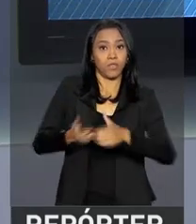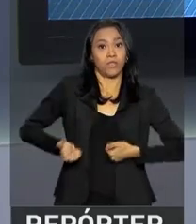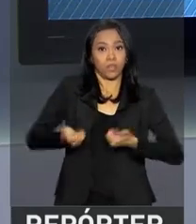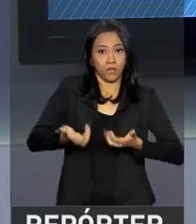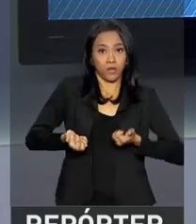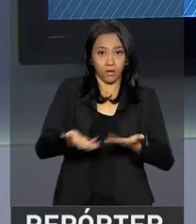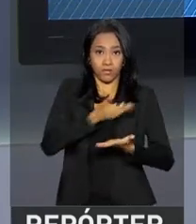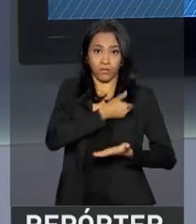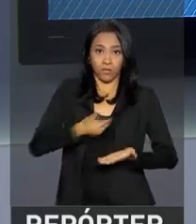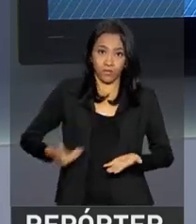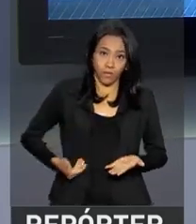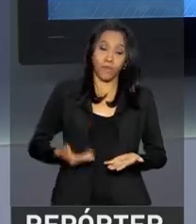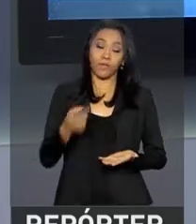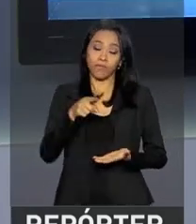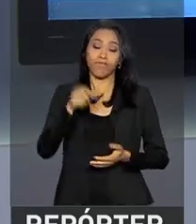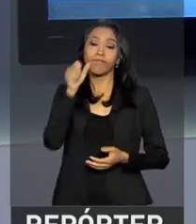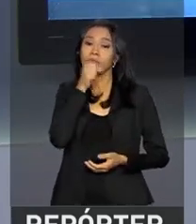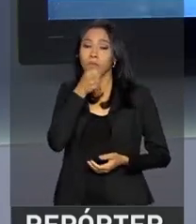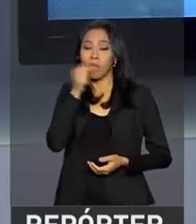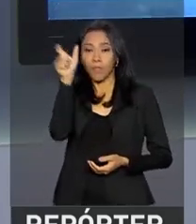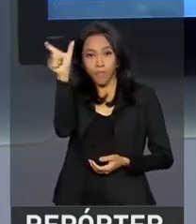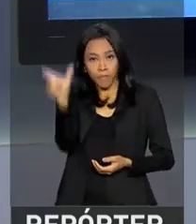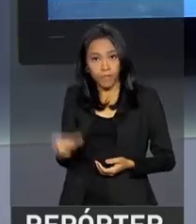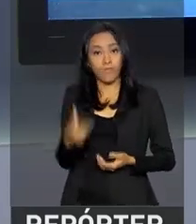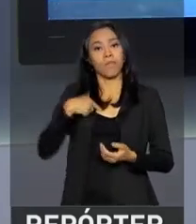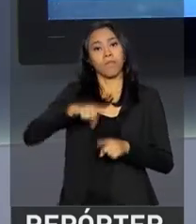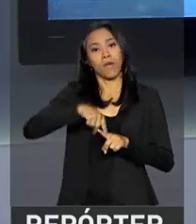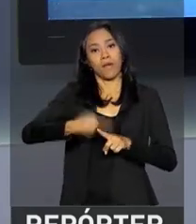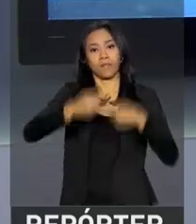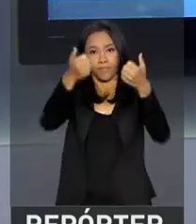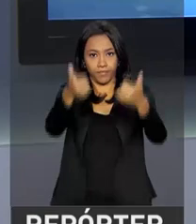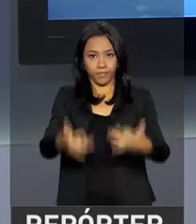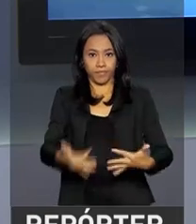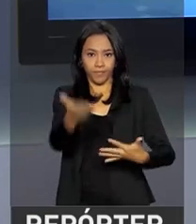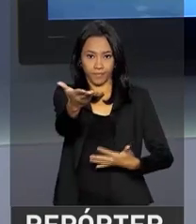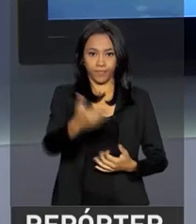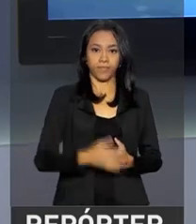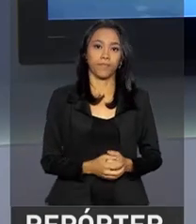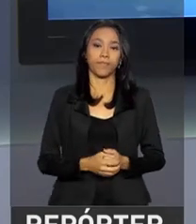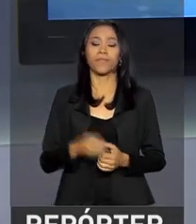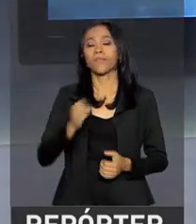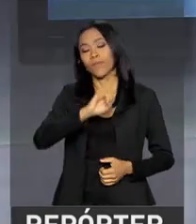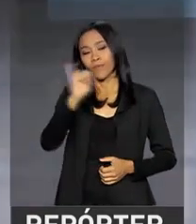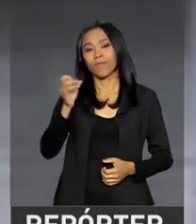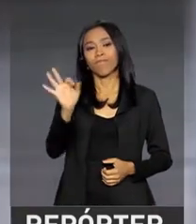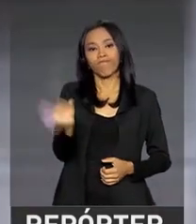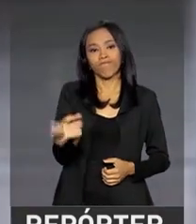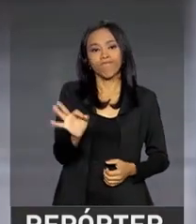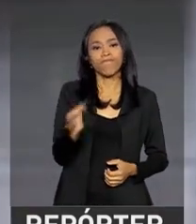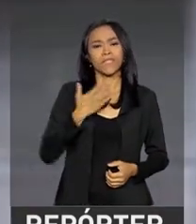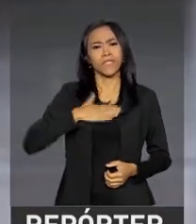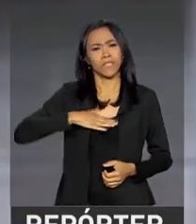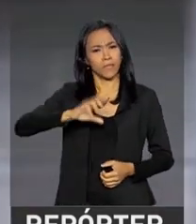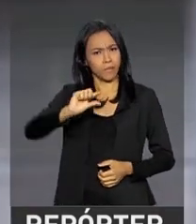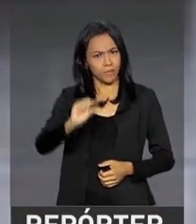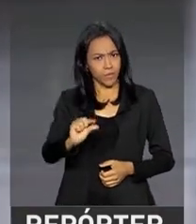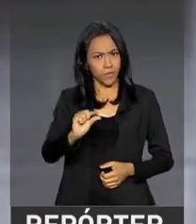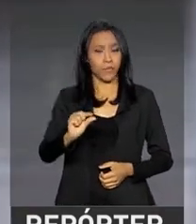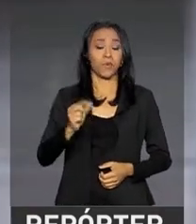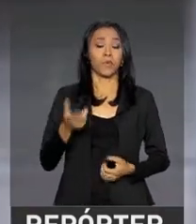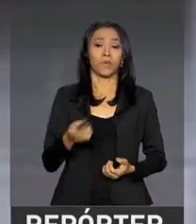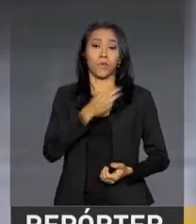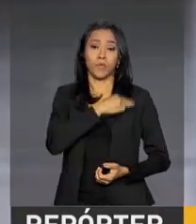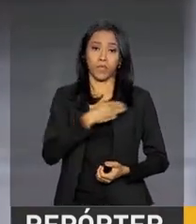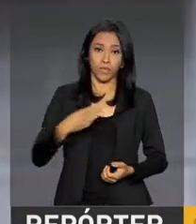repórter cleide lopes que tem mais informações ou a cleide olá carol é isso mesmo daqui a pouquinho ministro de